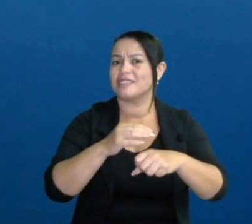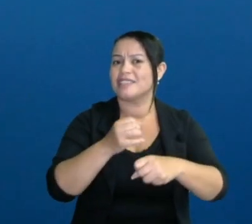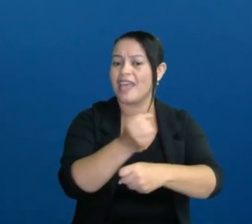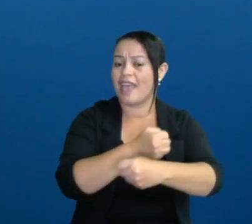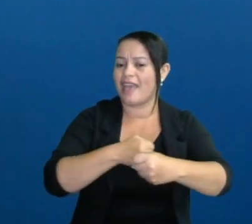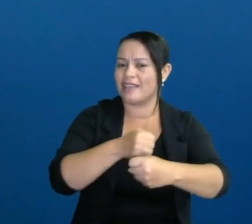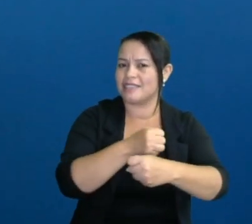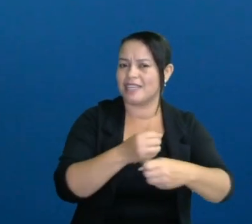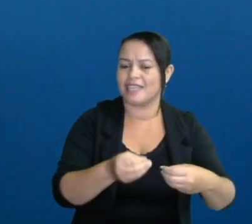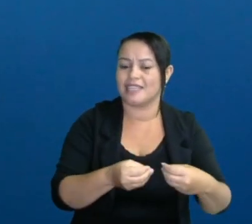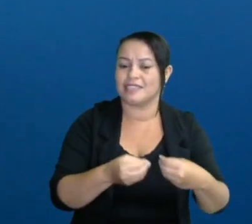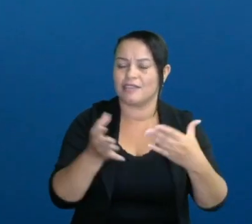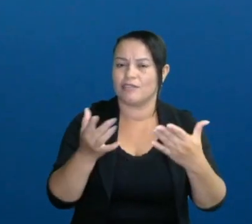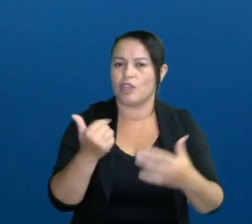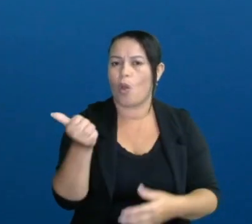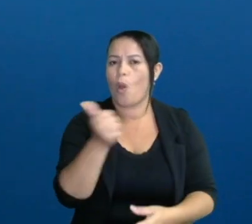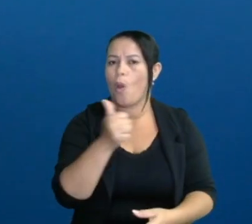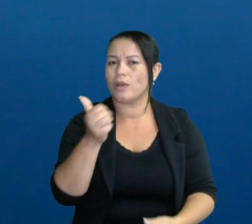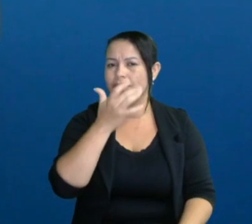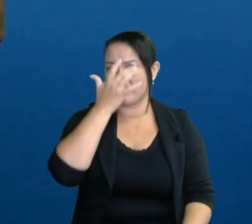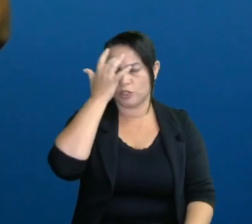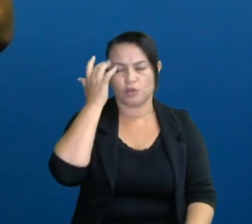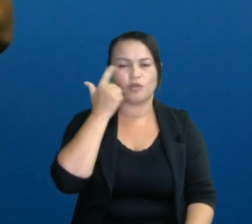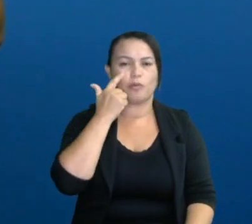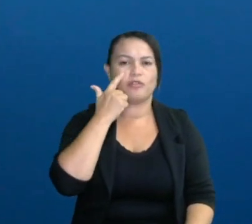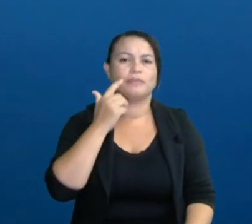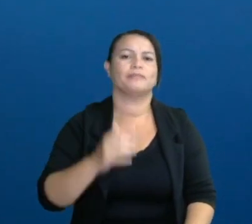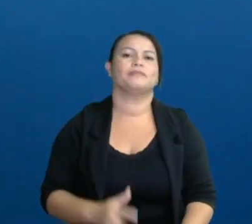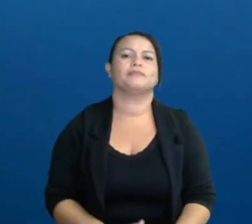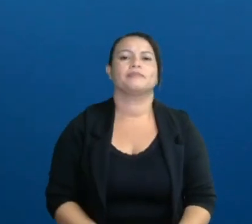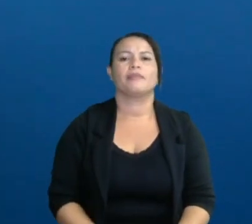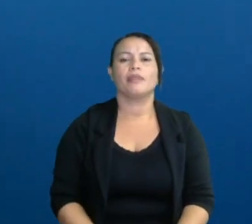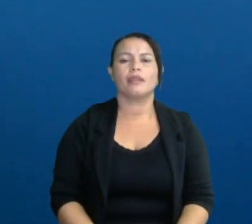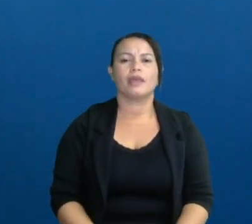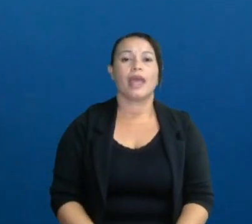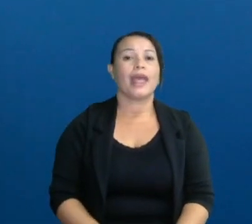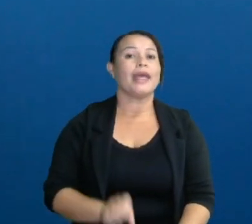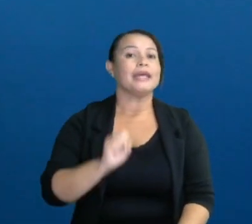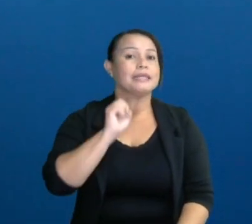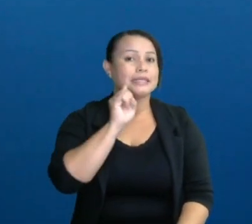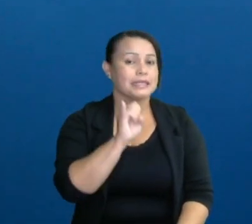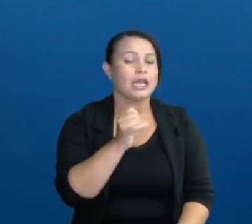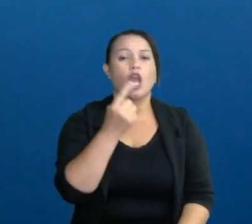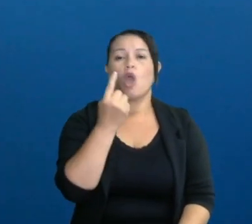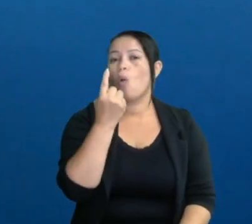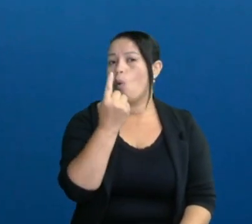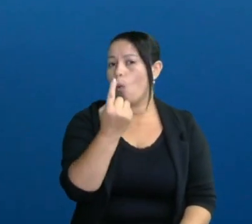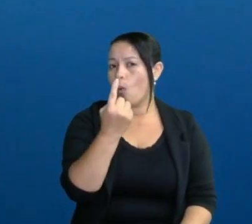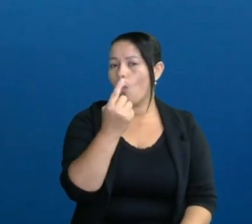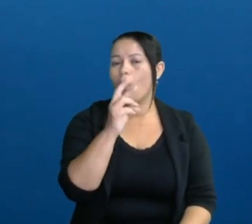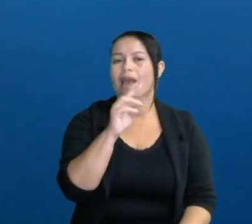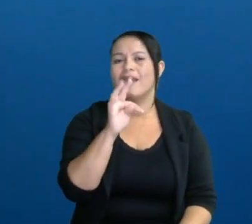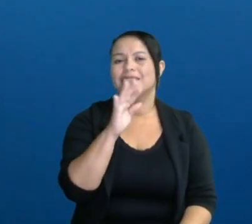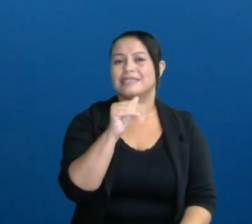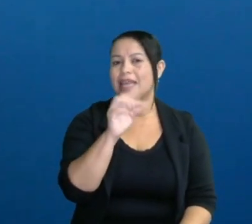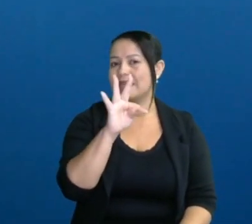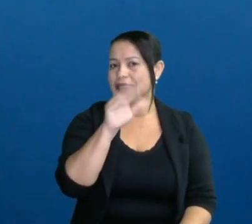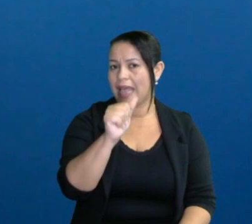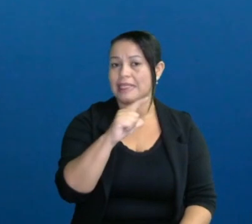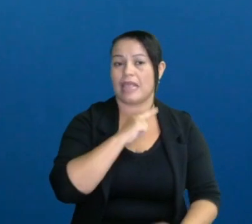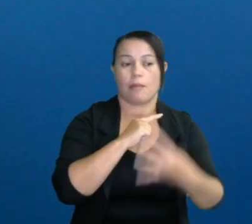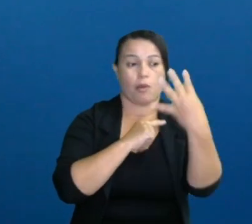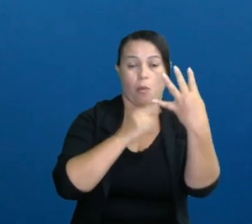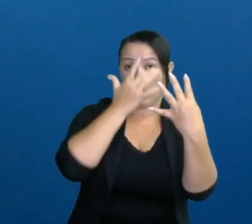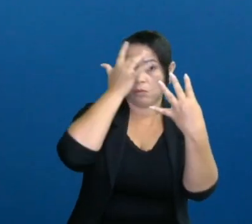servir 11 pessoas? Então, vamos lá. Se uma receita serve 4